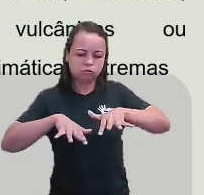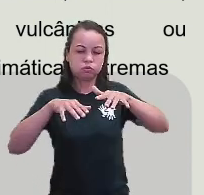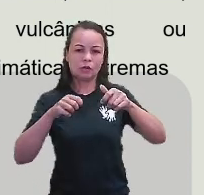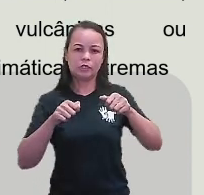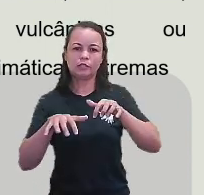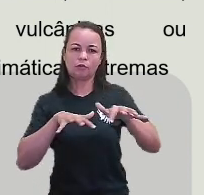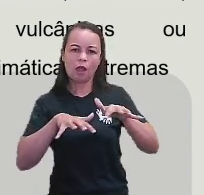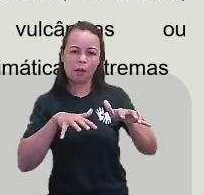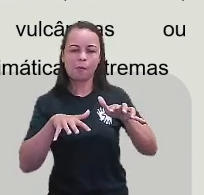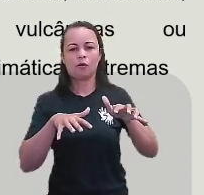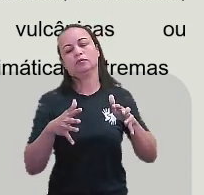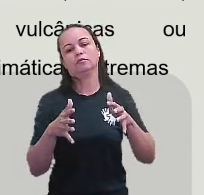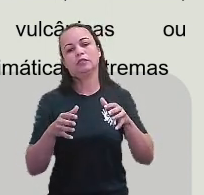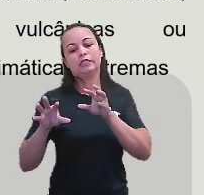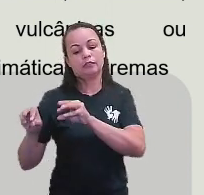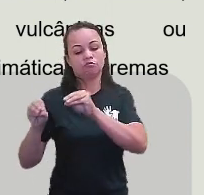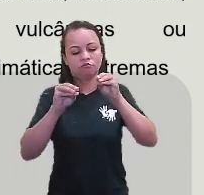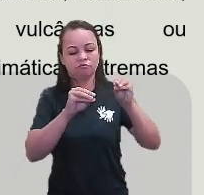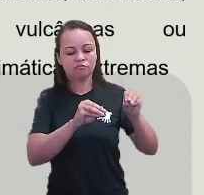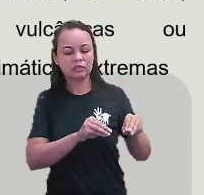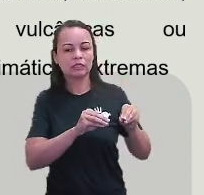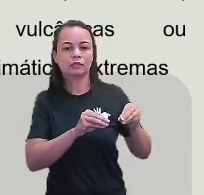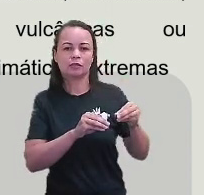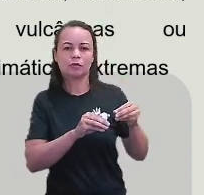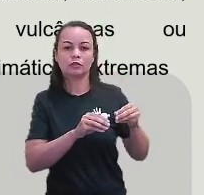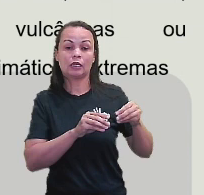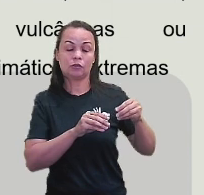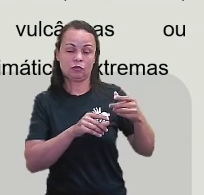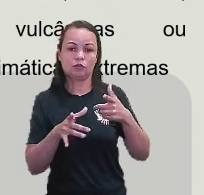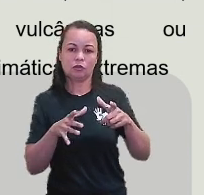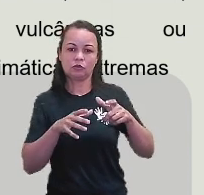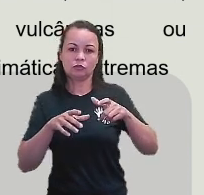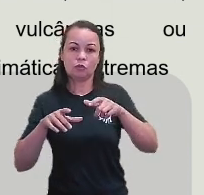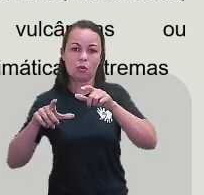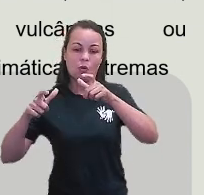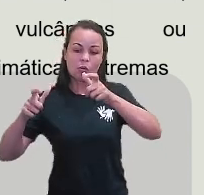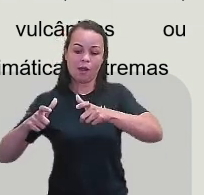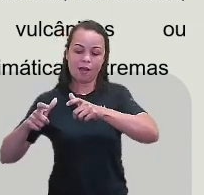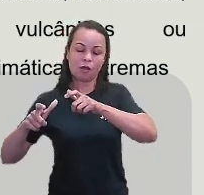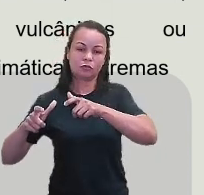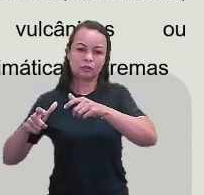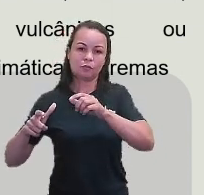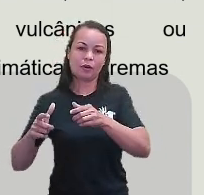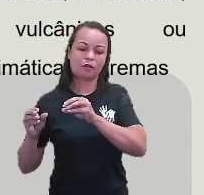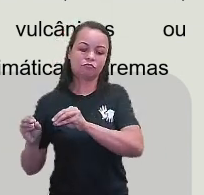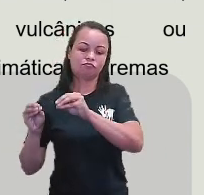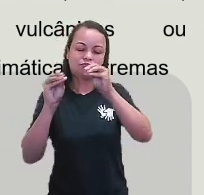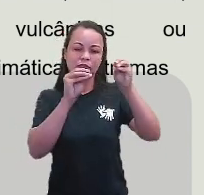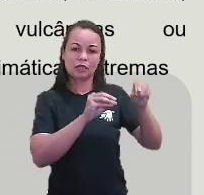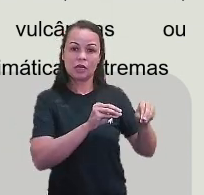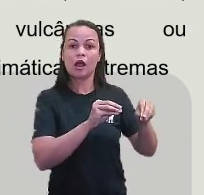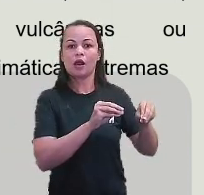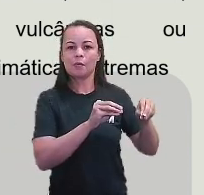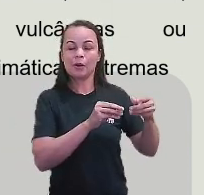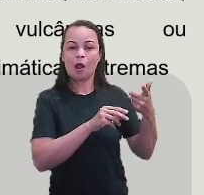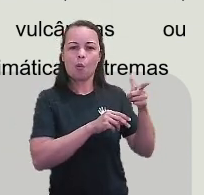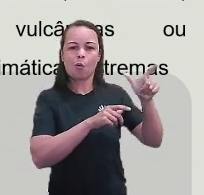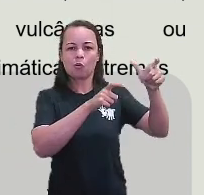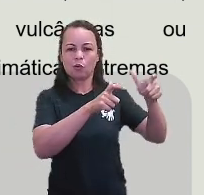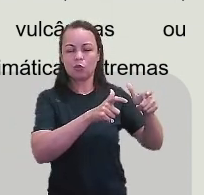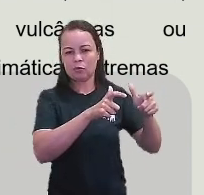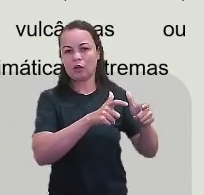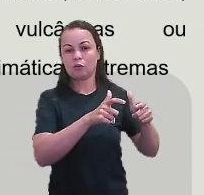isso é uma migração temporária. Ele sai do seu local de habitação, vai para outro. Quando passa essa série de